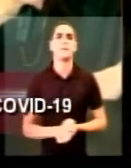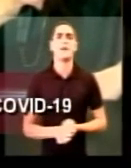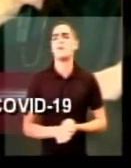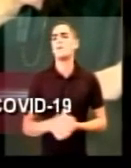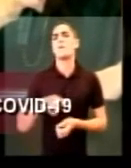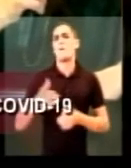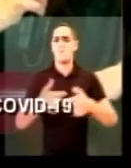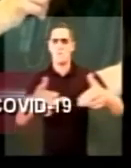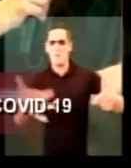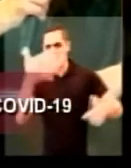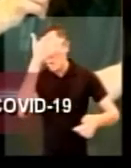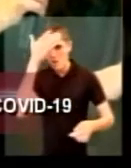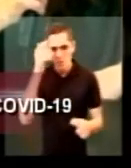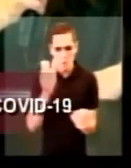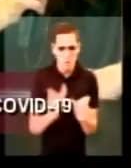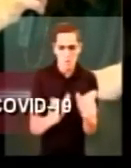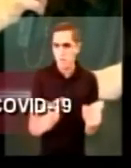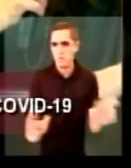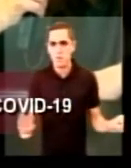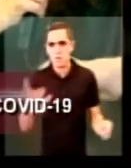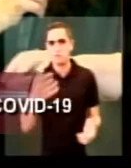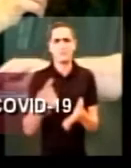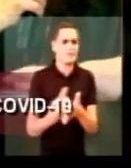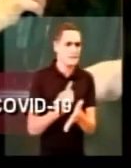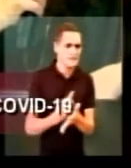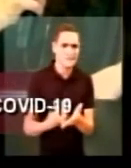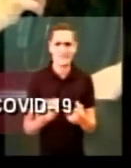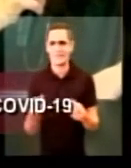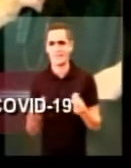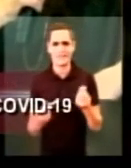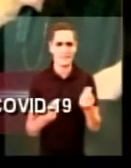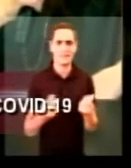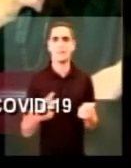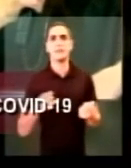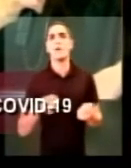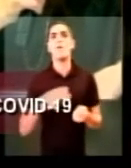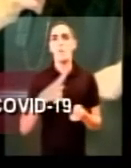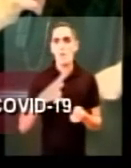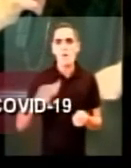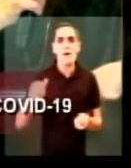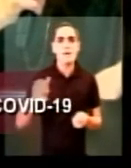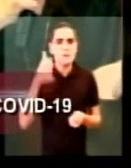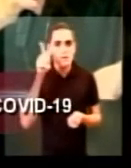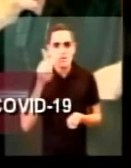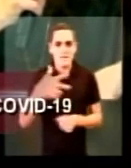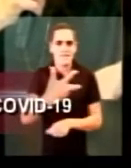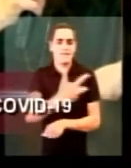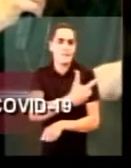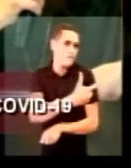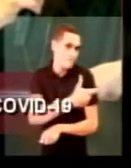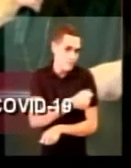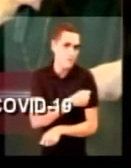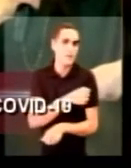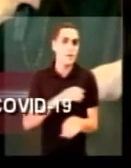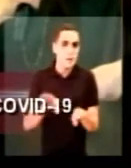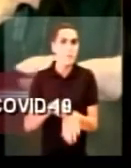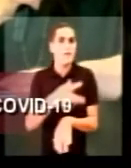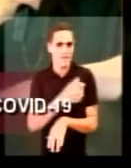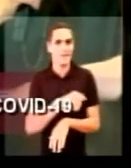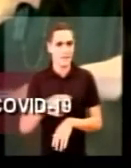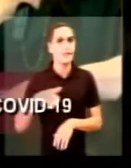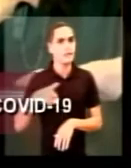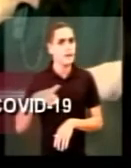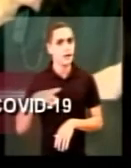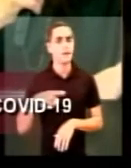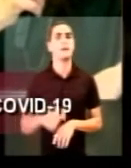ter uma oportunidade de tomar vacina, né? Aqui nós sabemos que nós estamos nesse momento nos estruturando para esses dois grupos principais, já